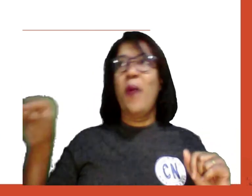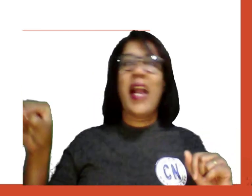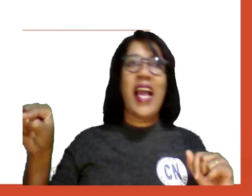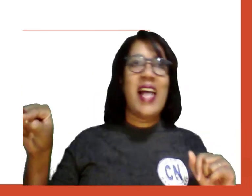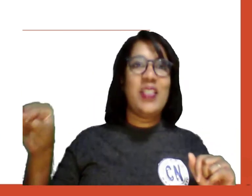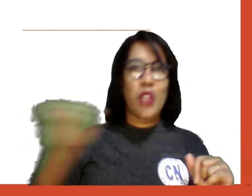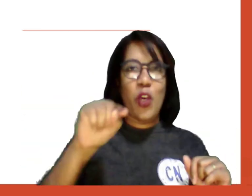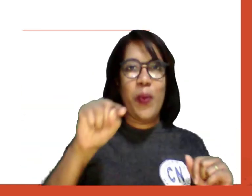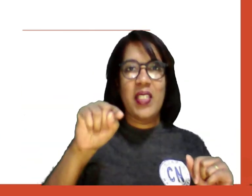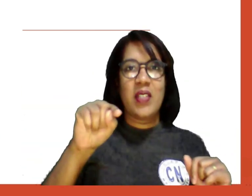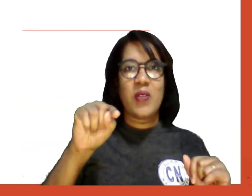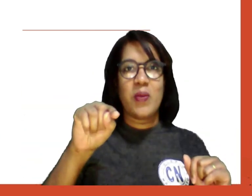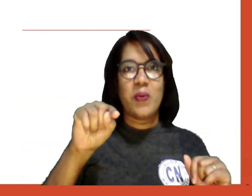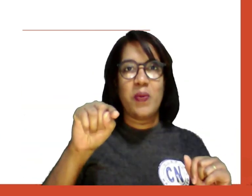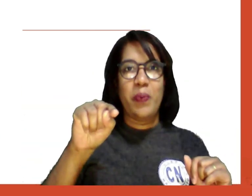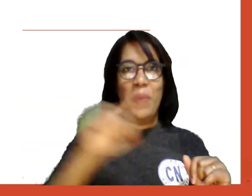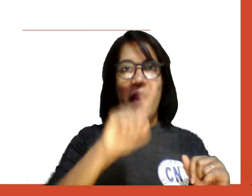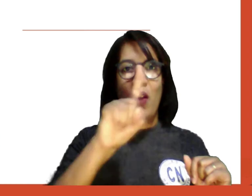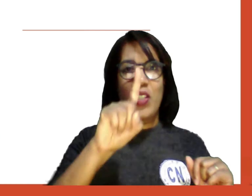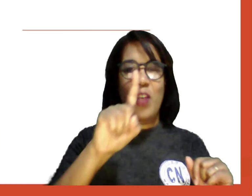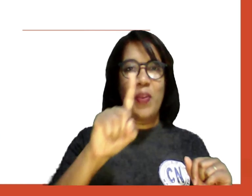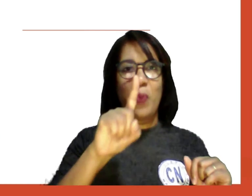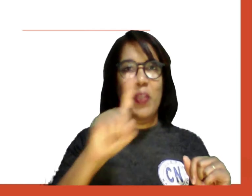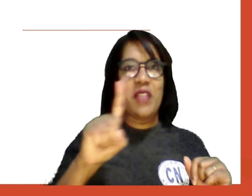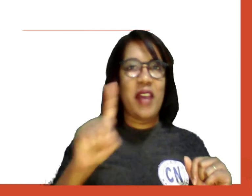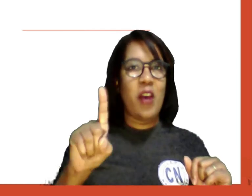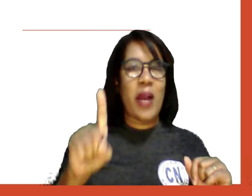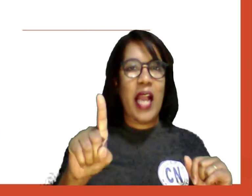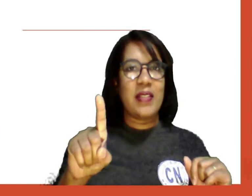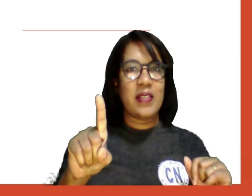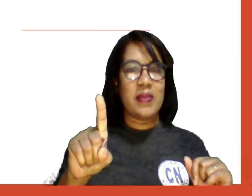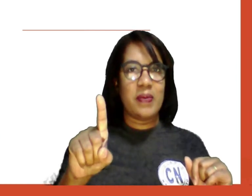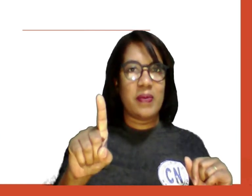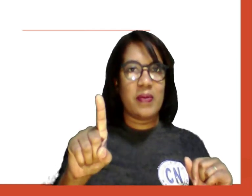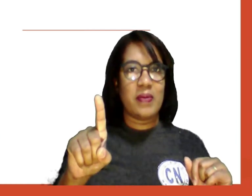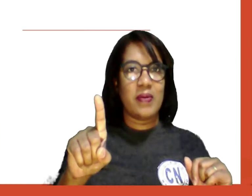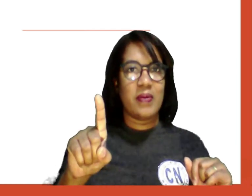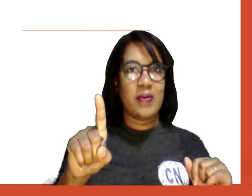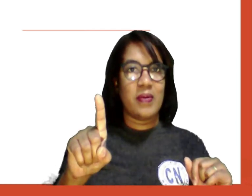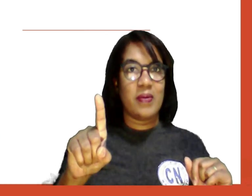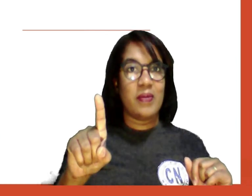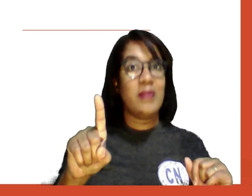Para eu varrer uma casa, o que que eu preciso? Primeira coisa que eu preciso para poder varrer uma casa.